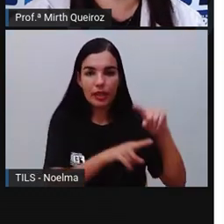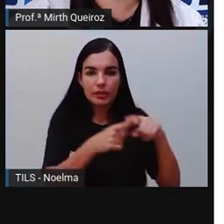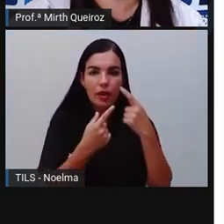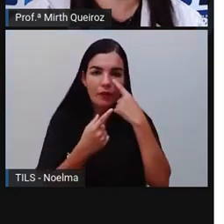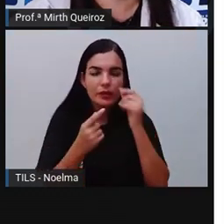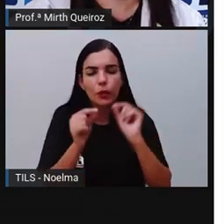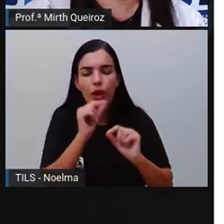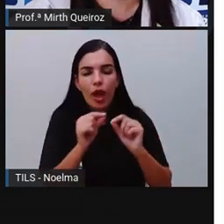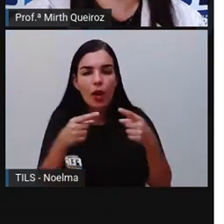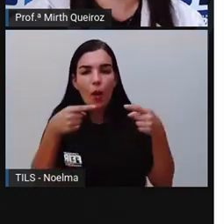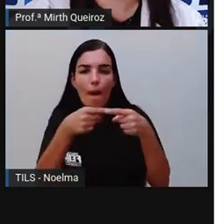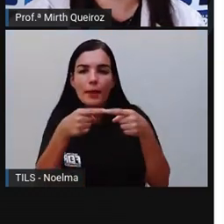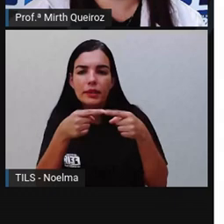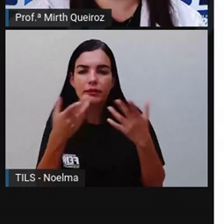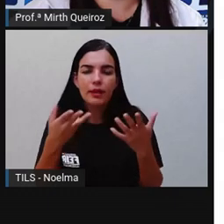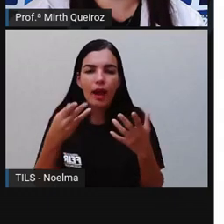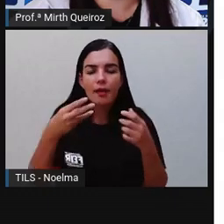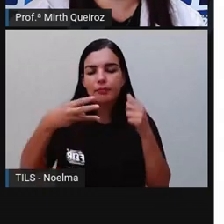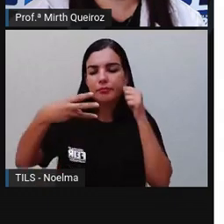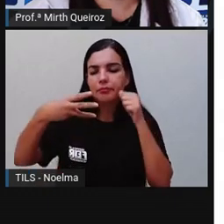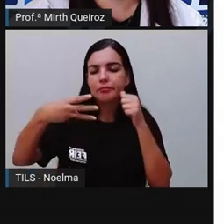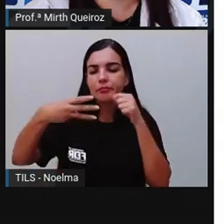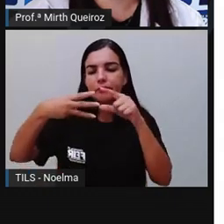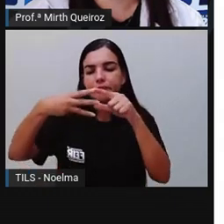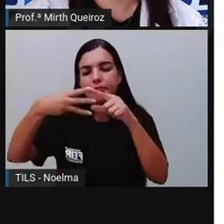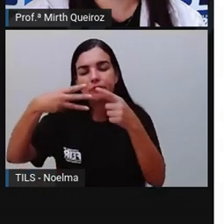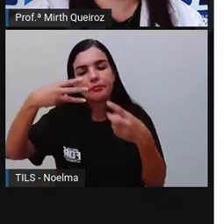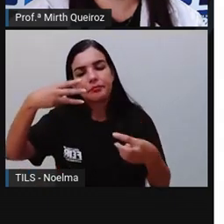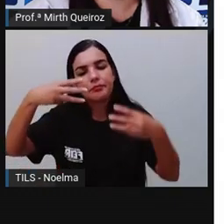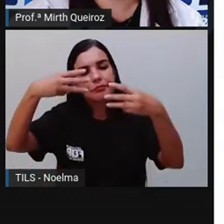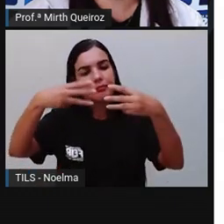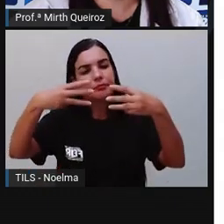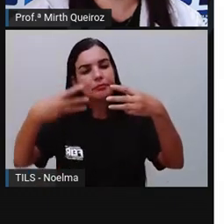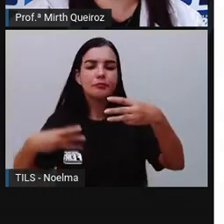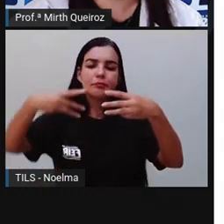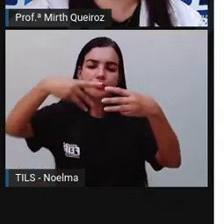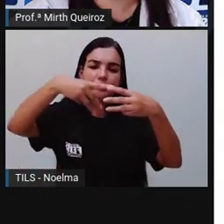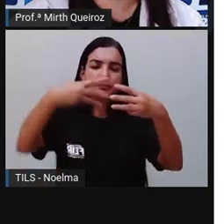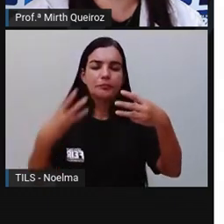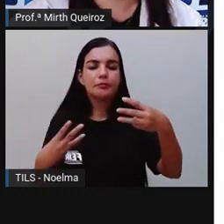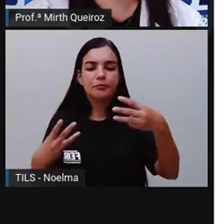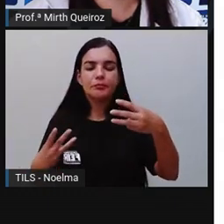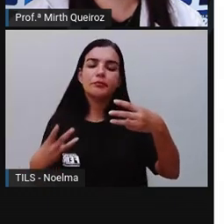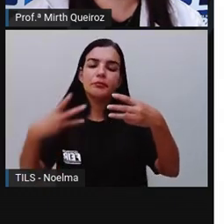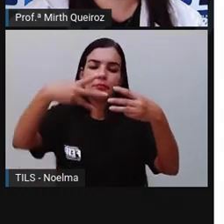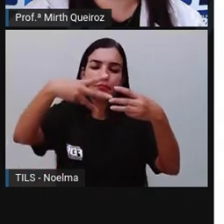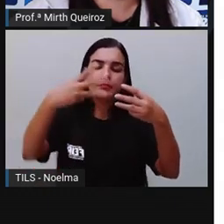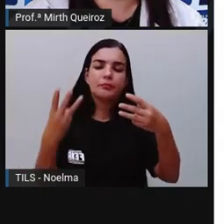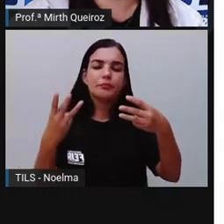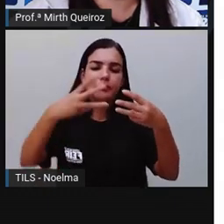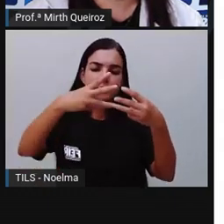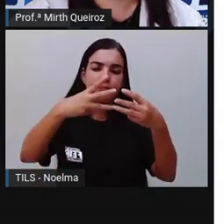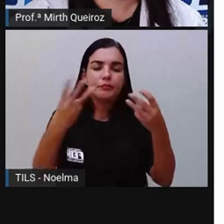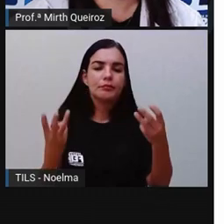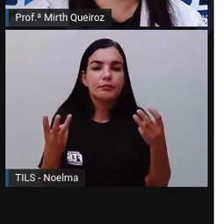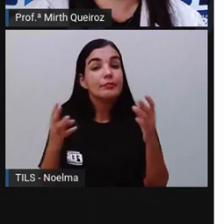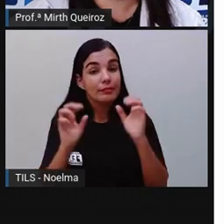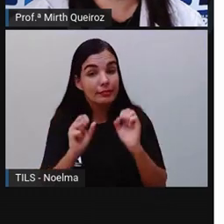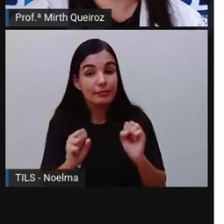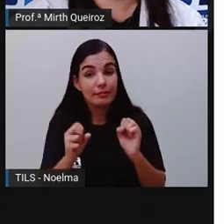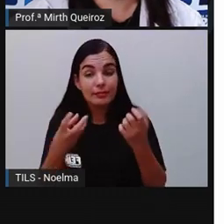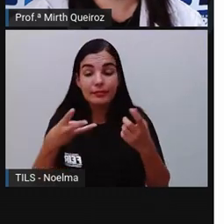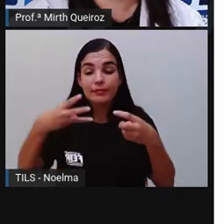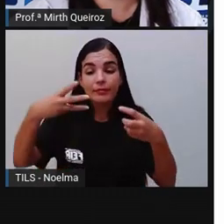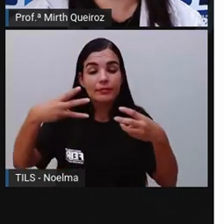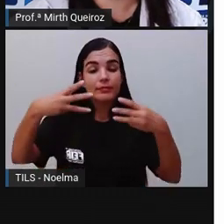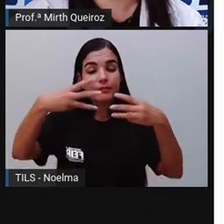as combinações. Bianca com Carlos, Bianca com Miguel, Bianca com Rodolfo. Joyce com Carlos, Joyce com